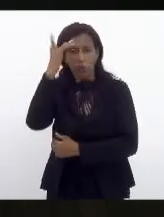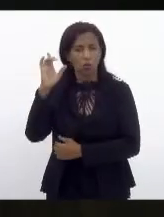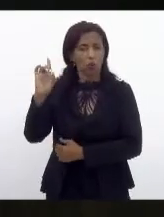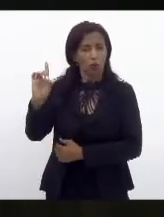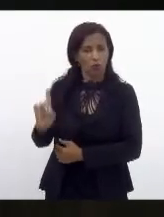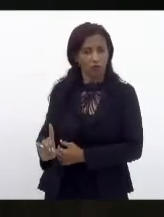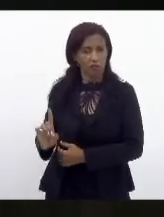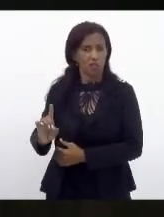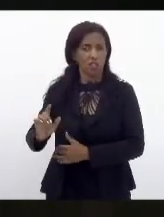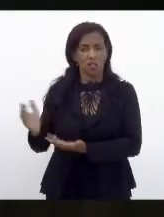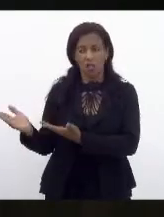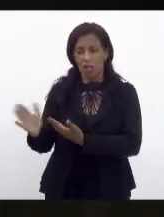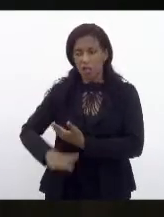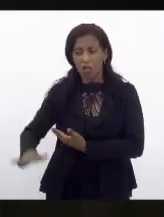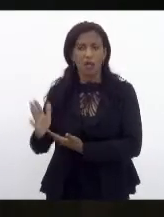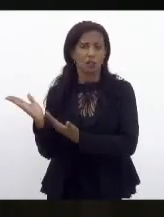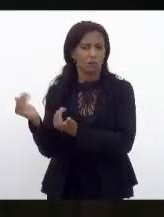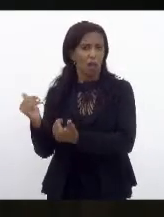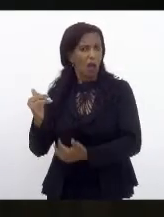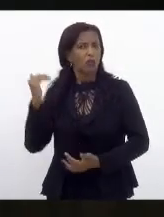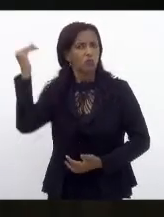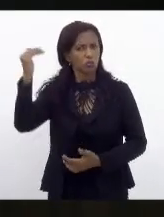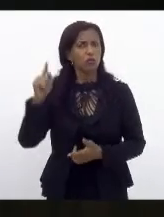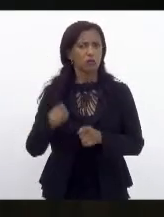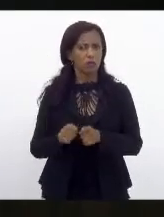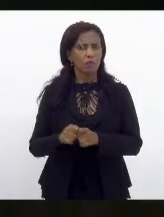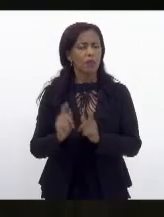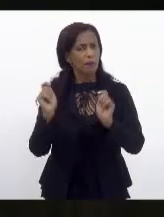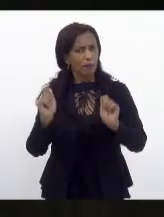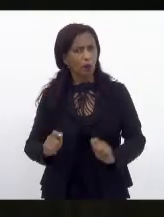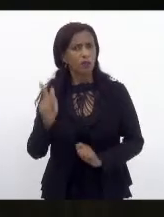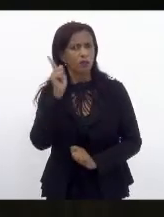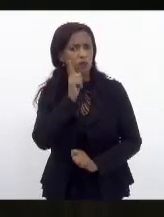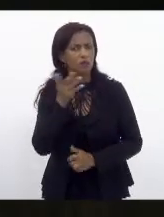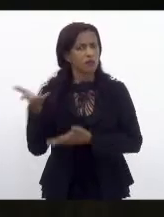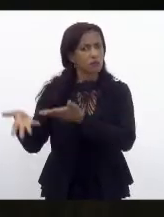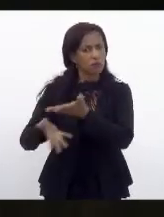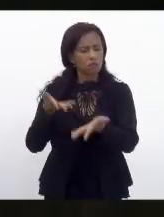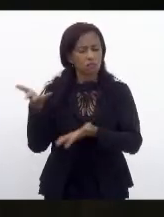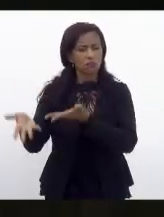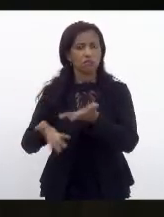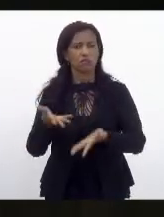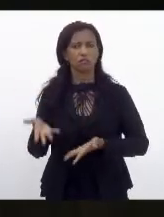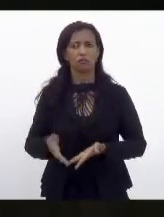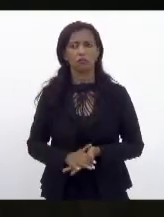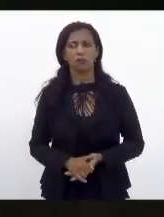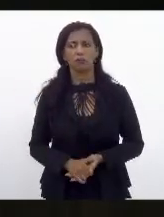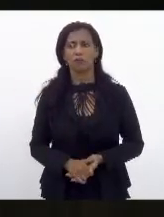TEA, criança, adolescente e já adulto também, possa fazer o seu tratamento, deputada